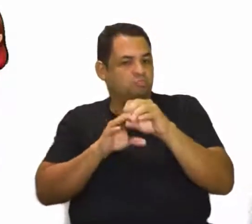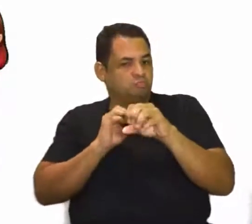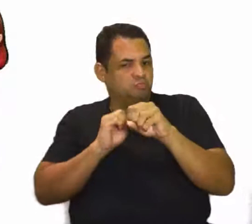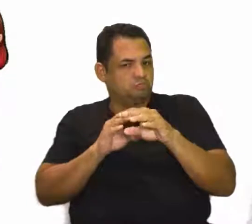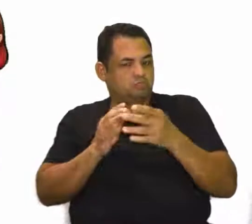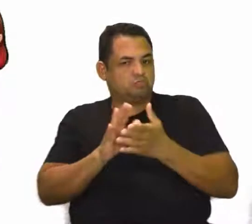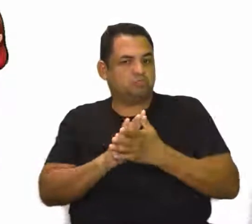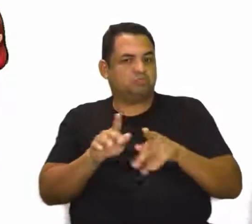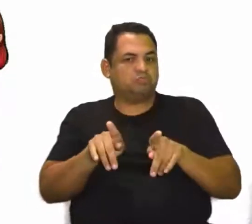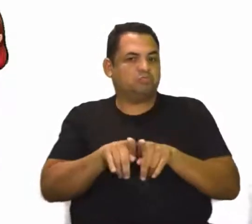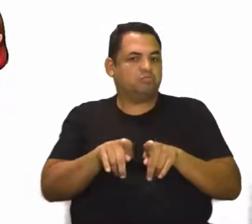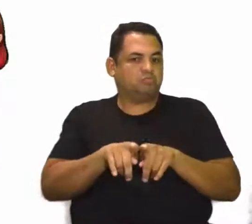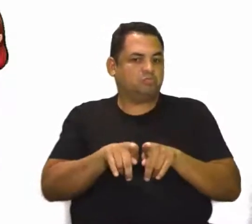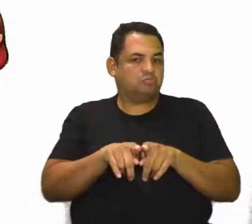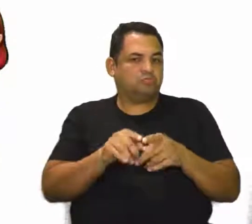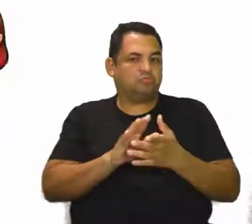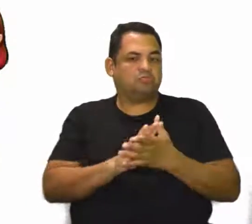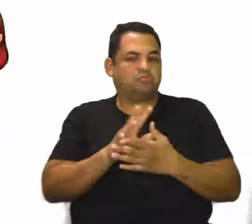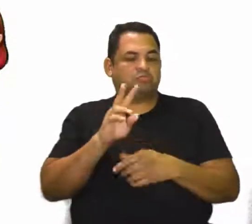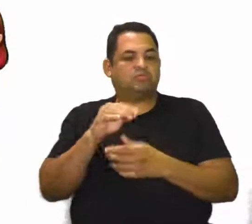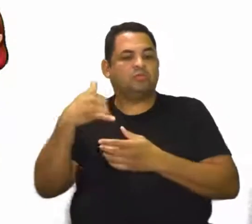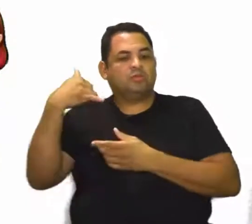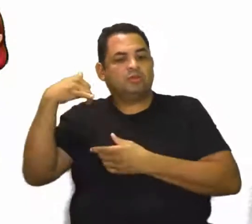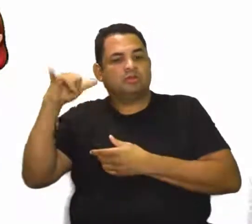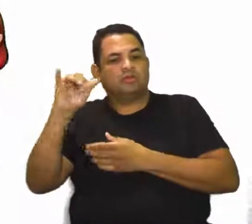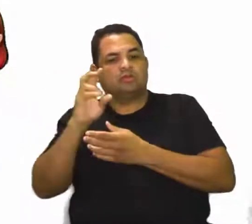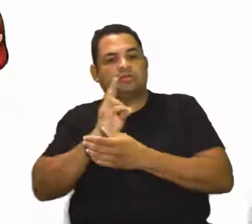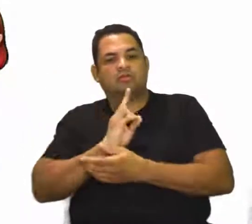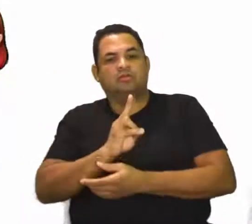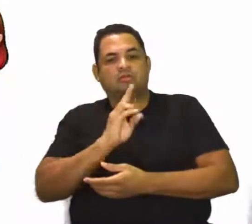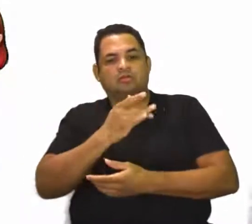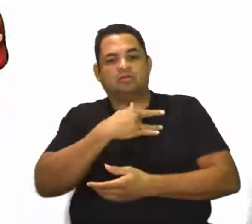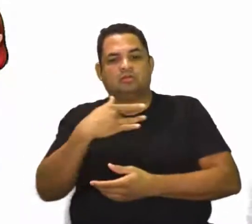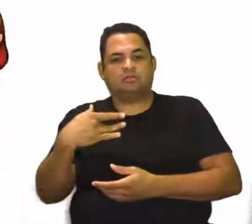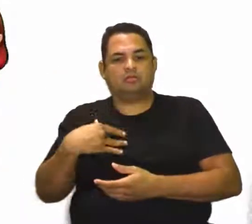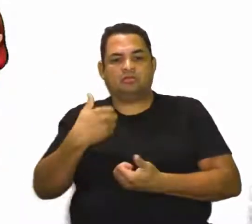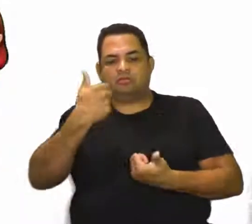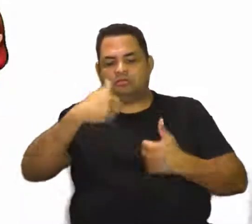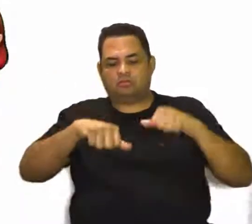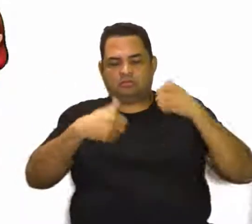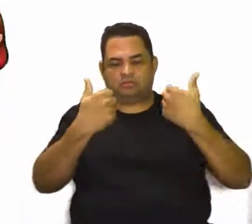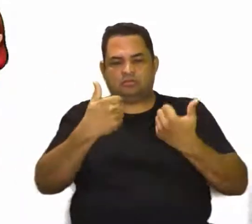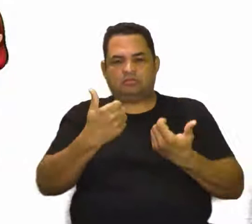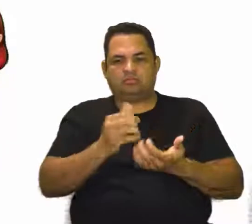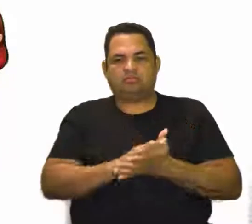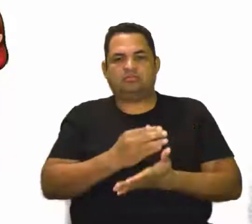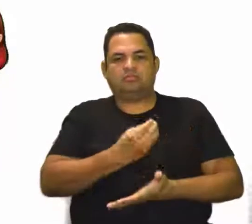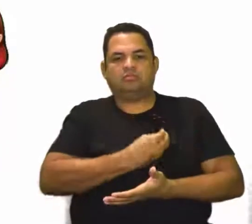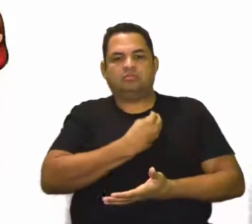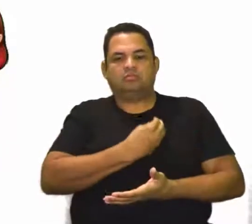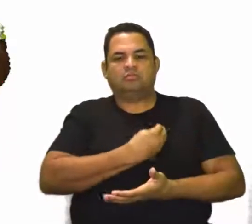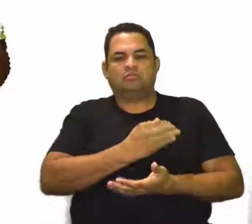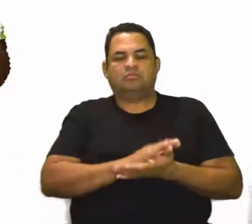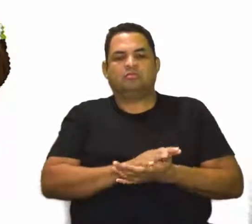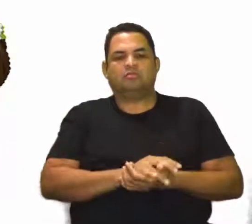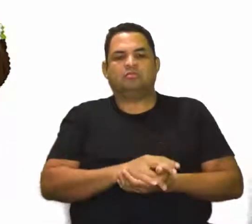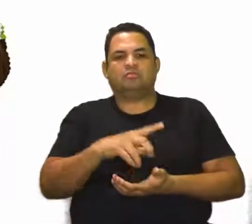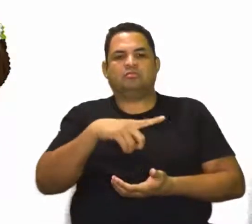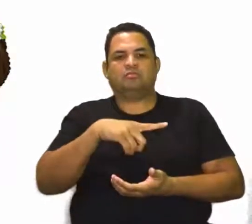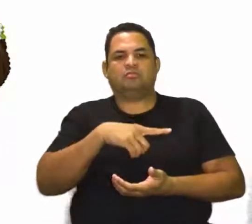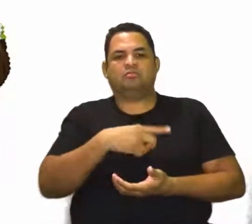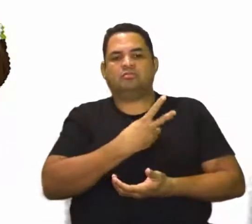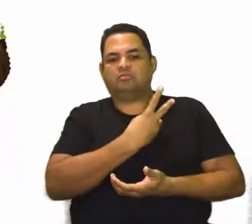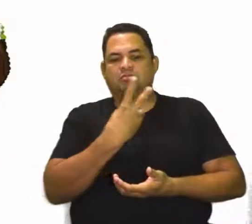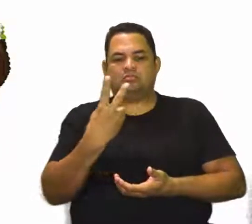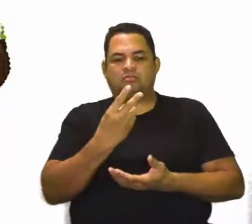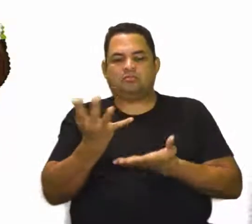educação, a prevenção e a manutenção da saúde e qualidade de vida. Nós temos uma segunda